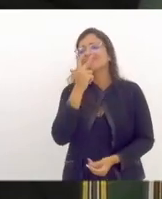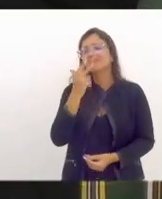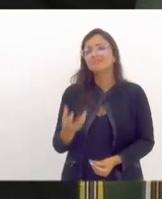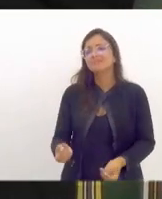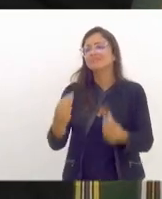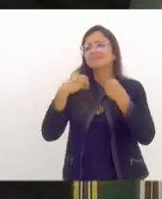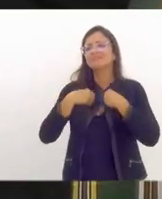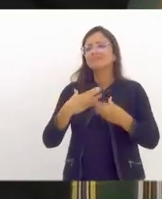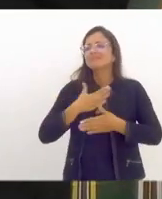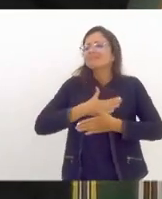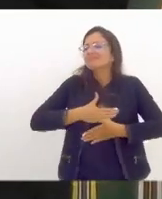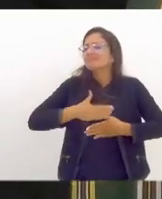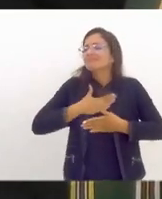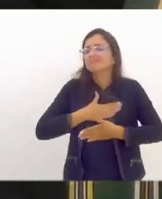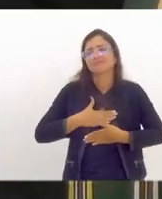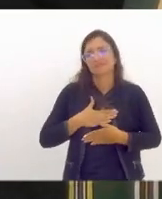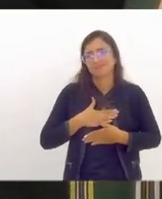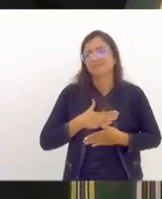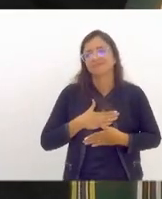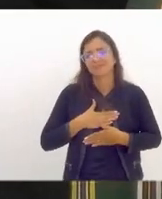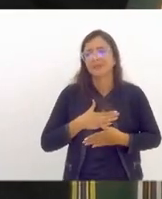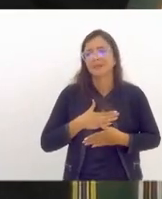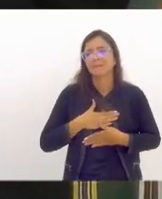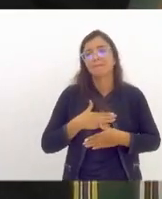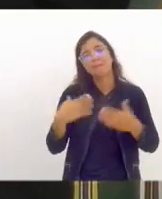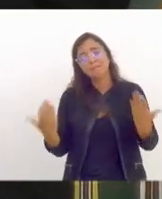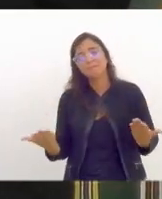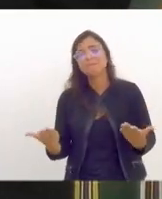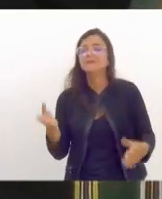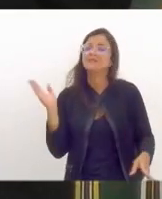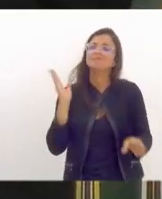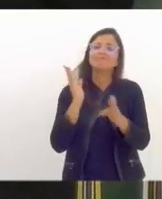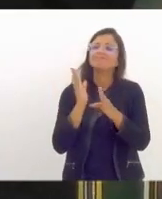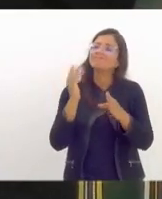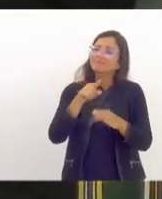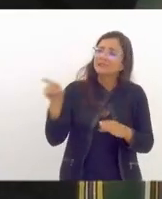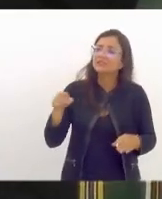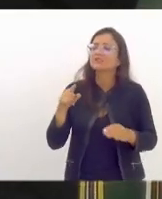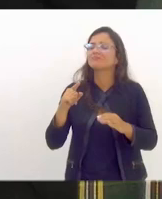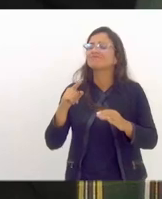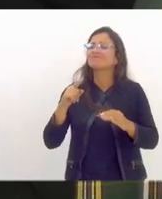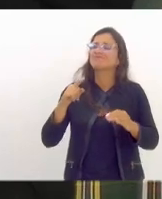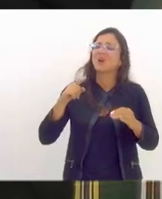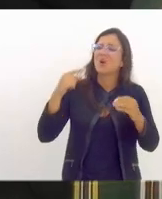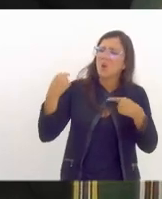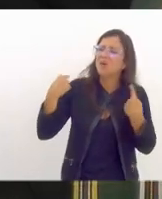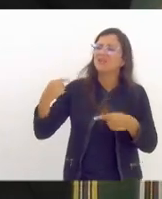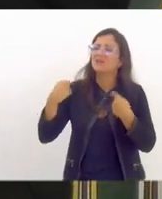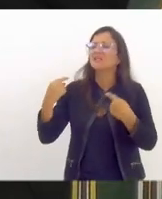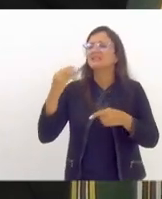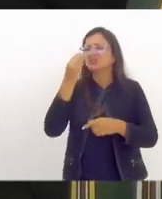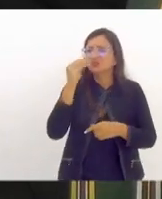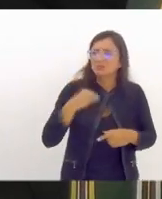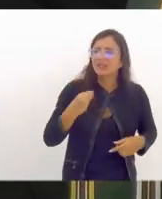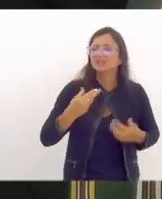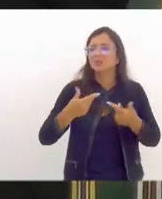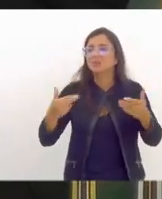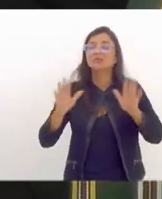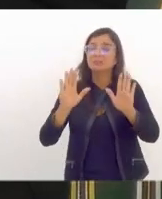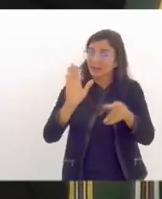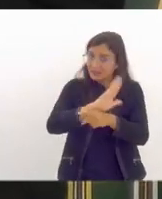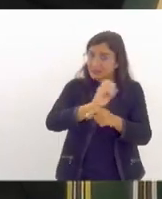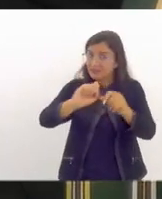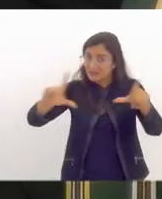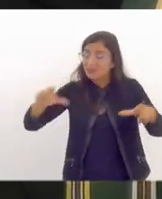de um país apesar de tudo que fizeram podem ter certeza que o cinema é uma das Ferramentas mais